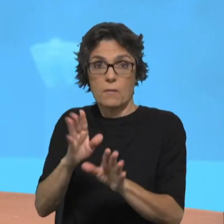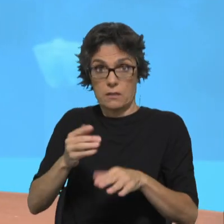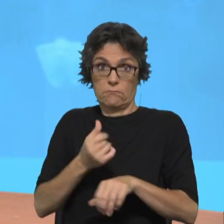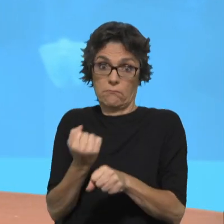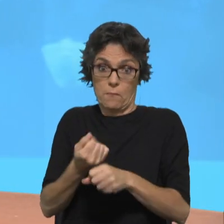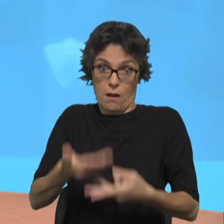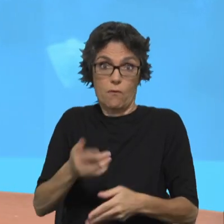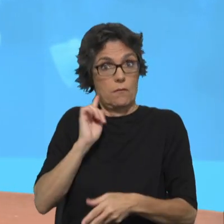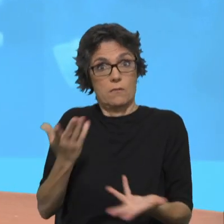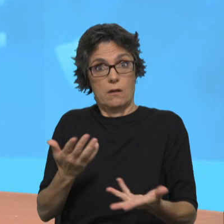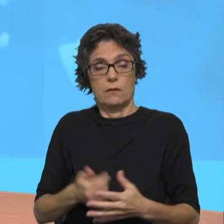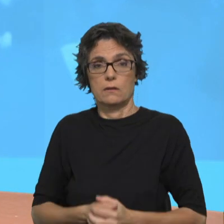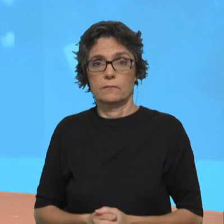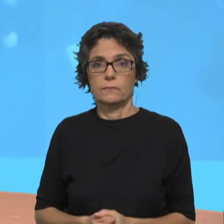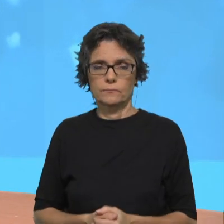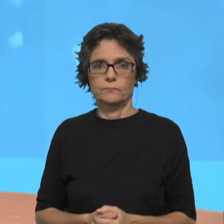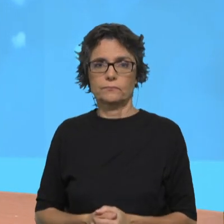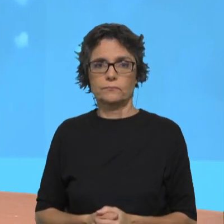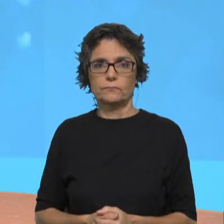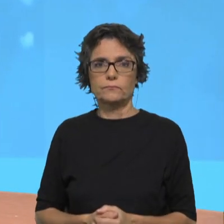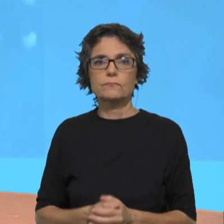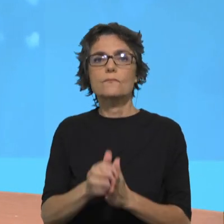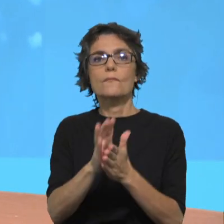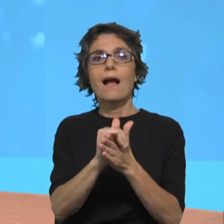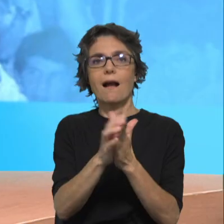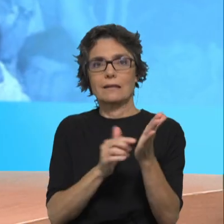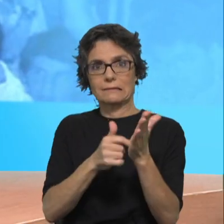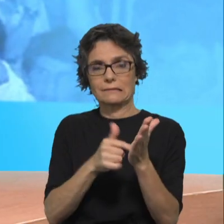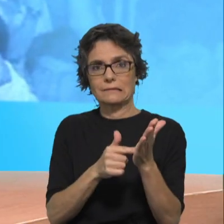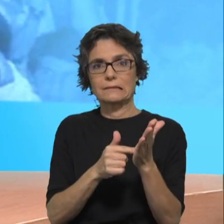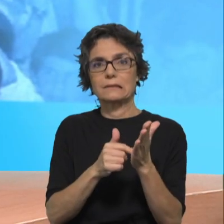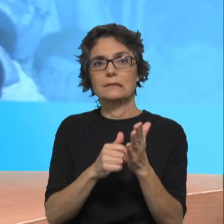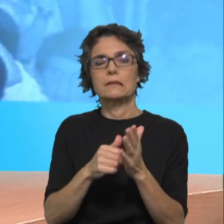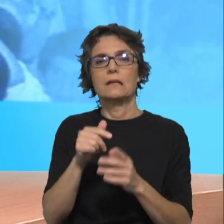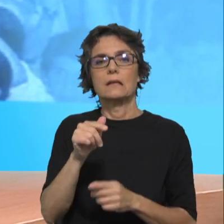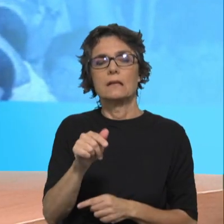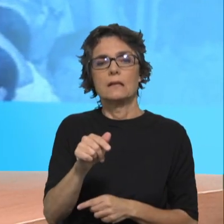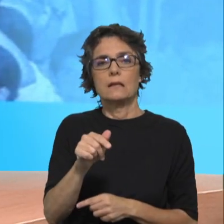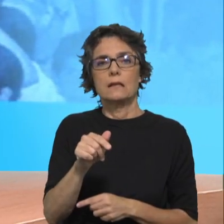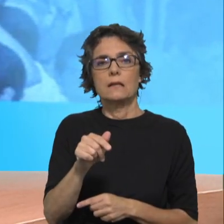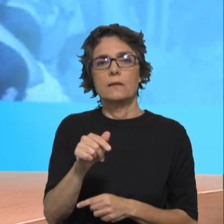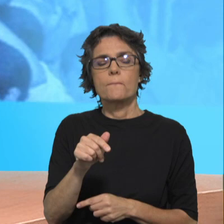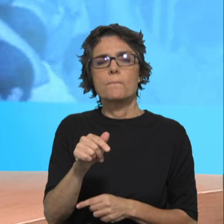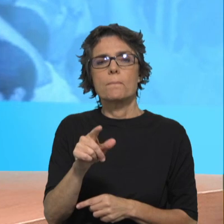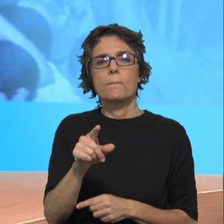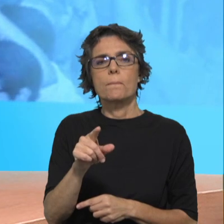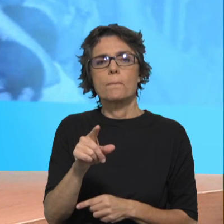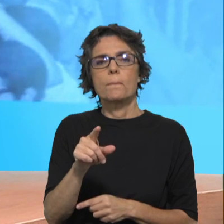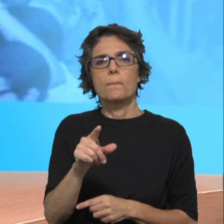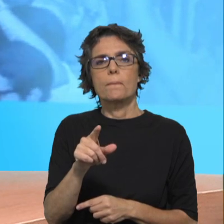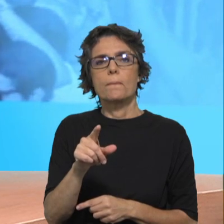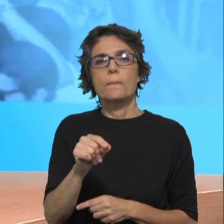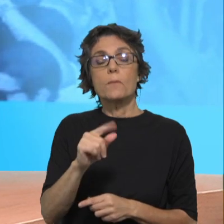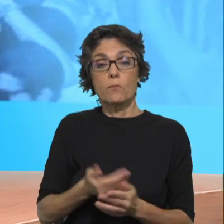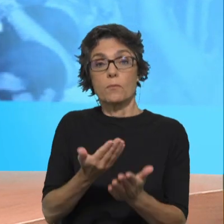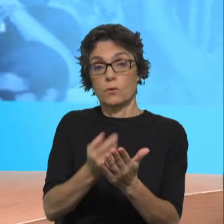Juan, o que nos diz o filme A Carta sobre toda esta temática? Uma das temáticas que está em cima, ou melhor, uma das propostas que está em